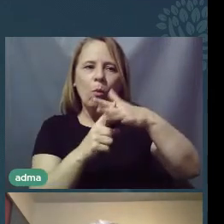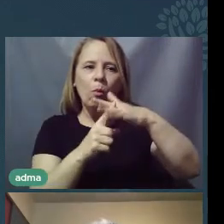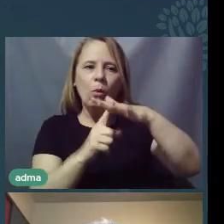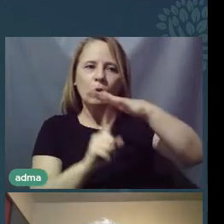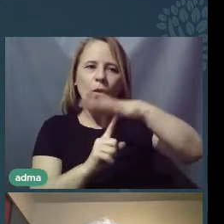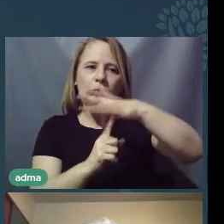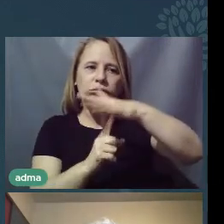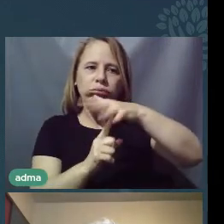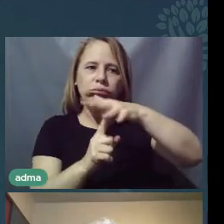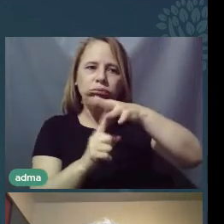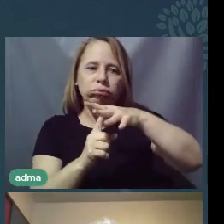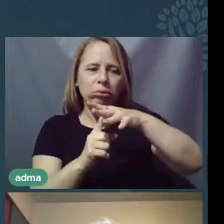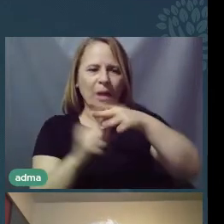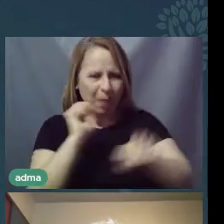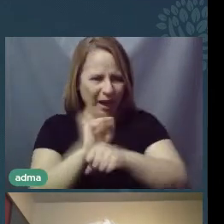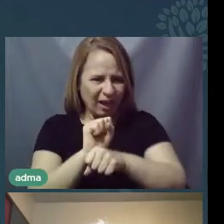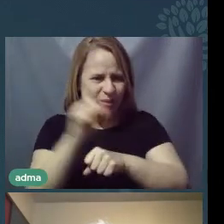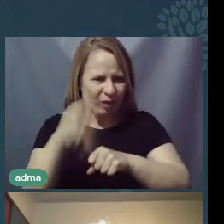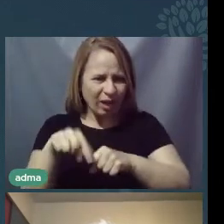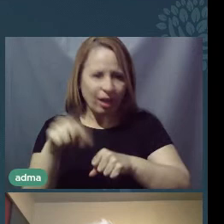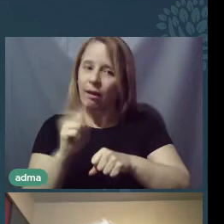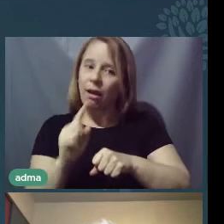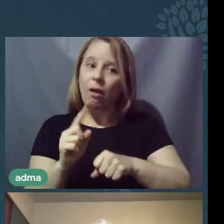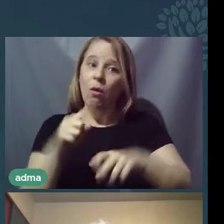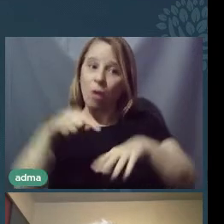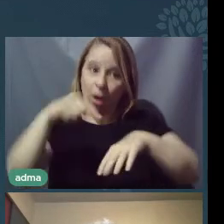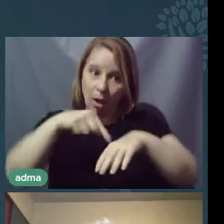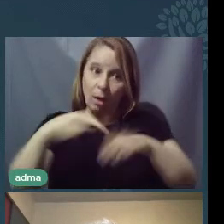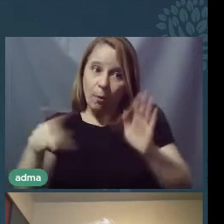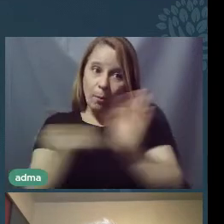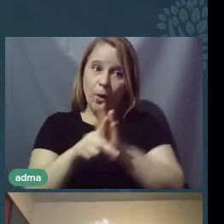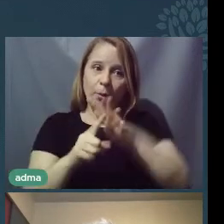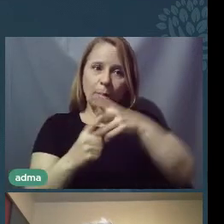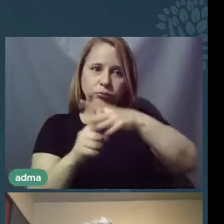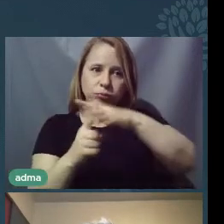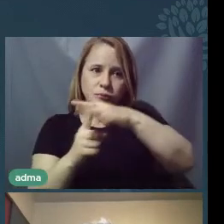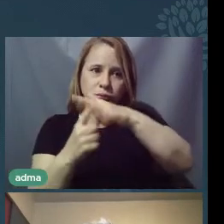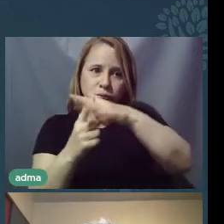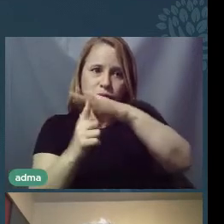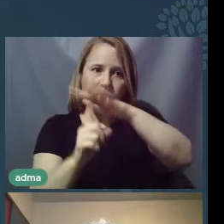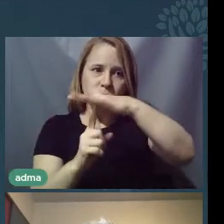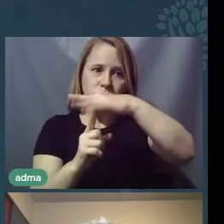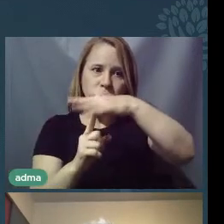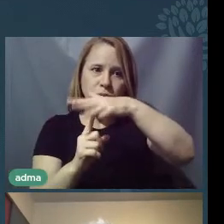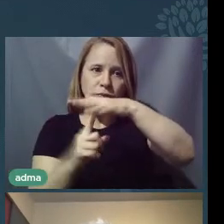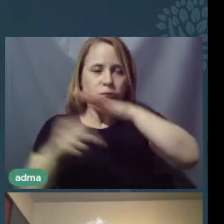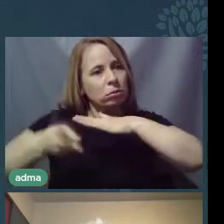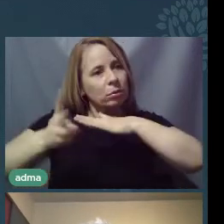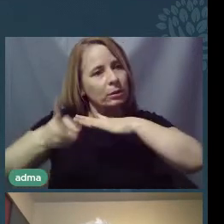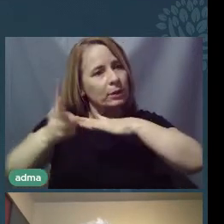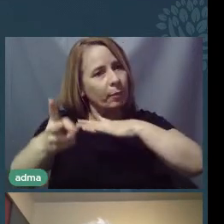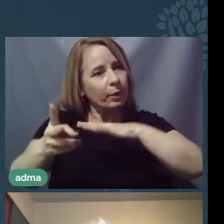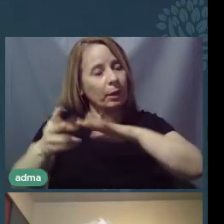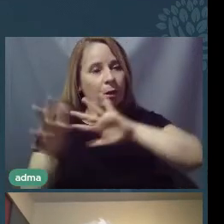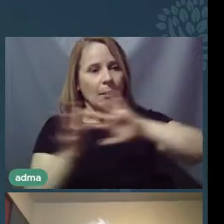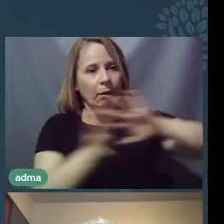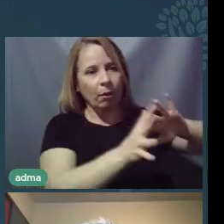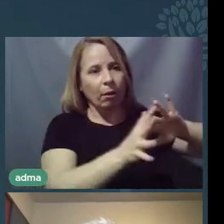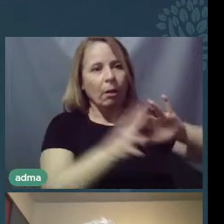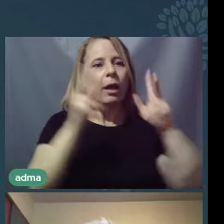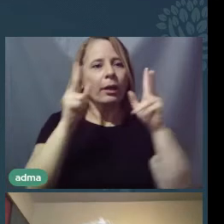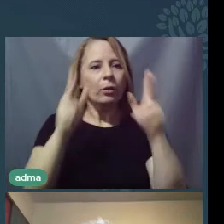para ficar parado. O motor foi feito para funcionar. Então, é isso. Nas crianças cuja